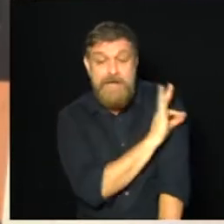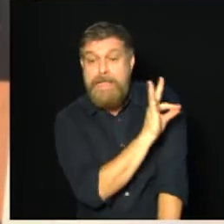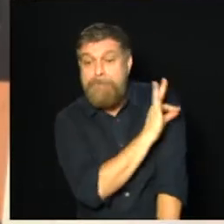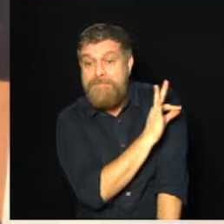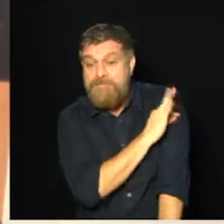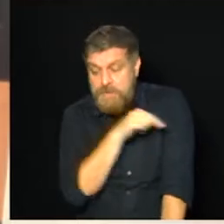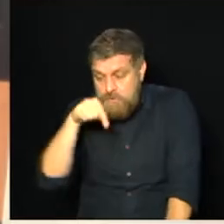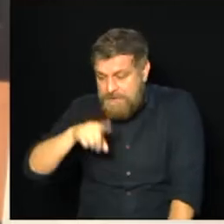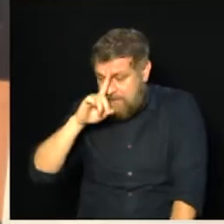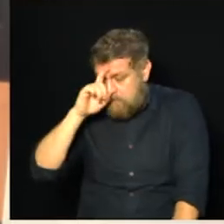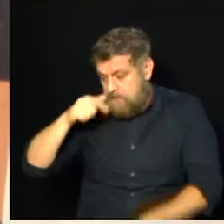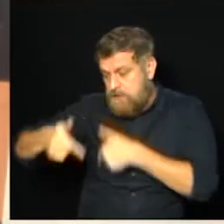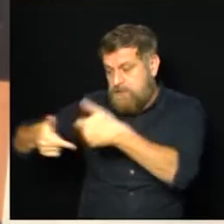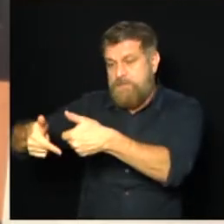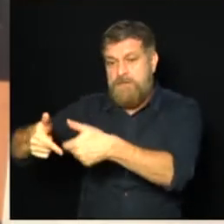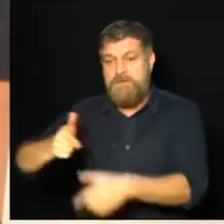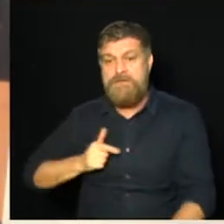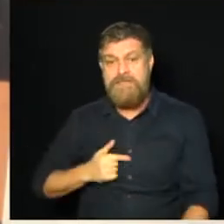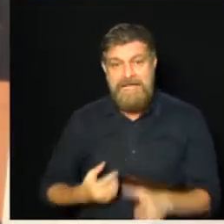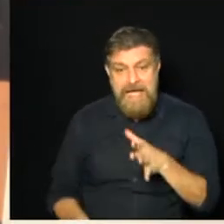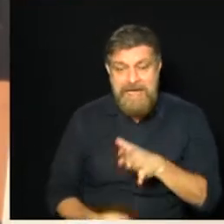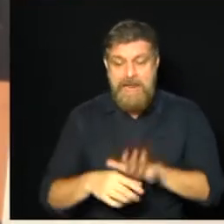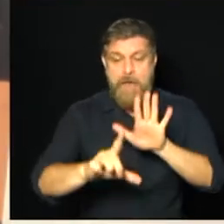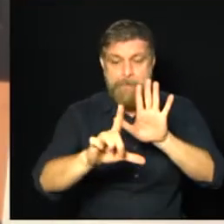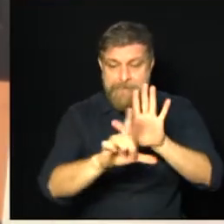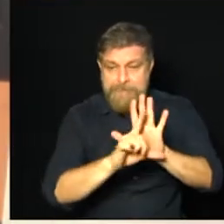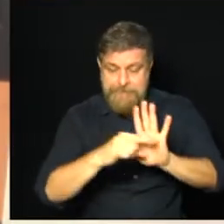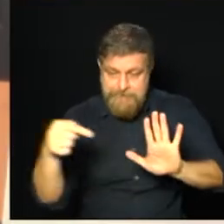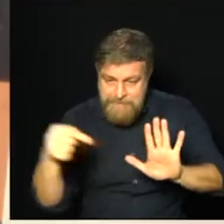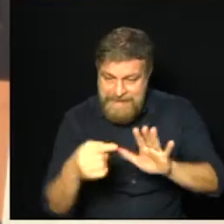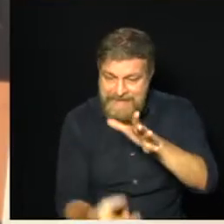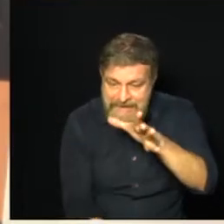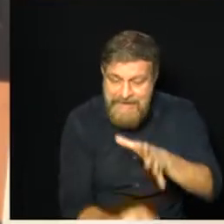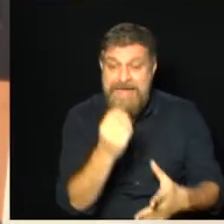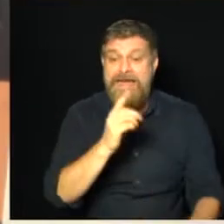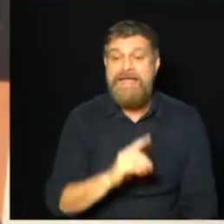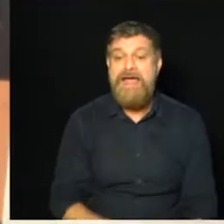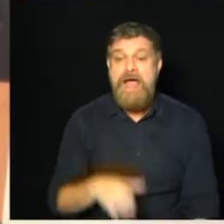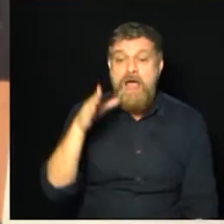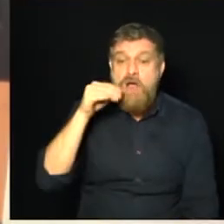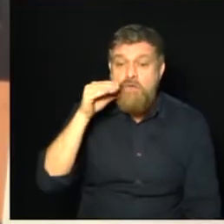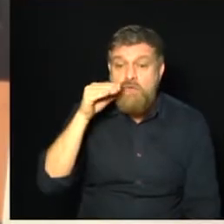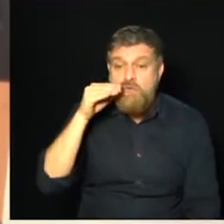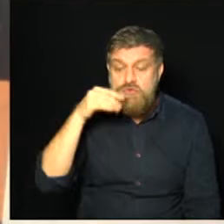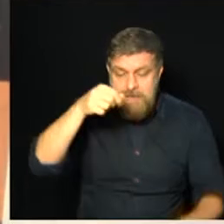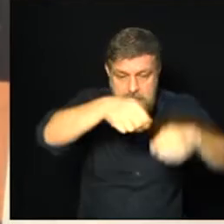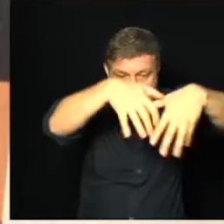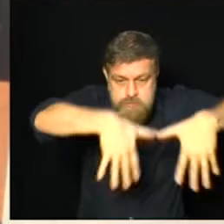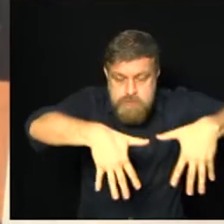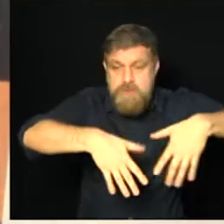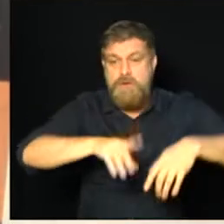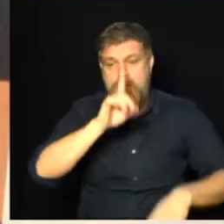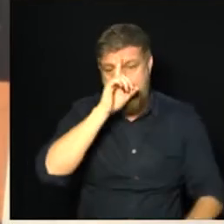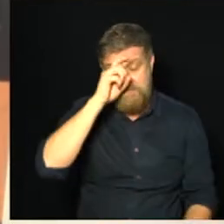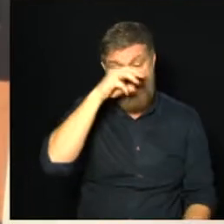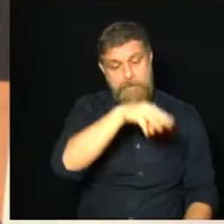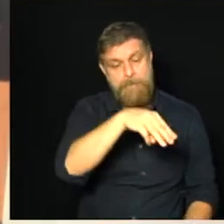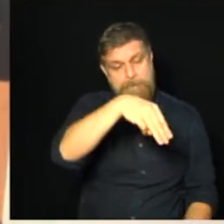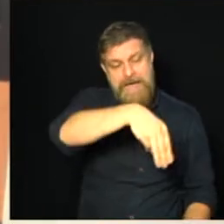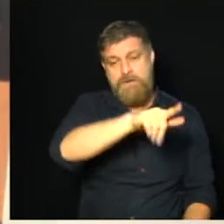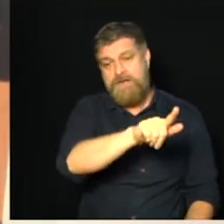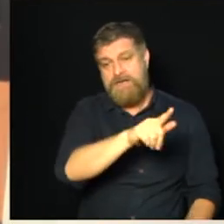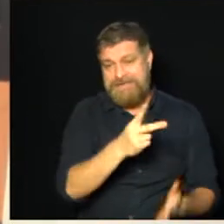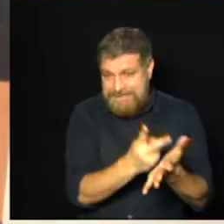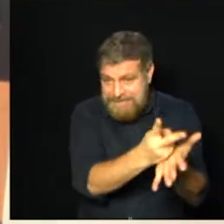aqui. Teria que, no mínimo, ter uma sessão formalizada, vocês têm que ter quadro próprio, e sempre bateu. Com a ampliação